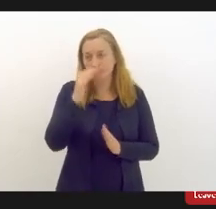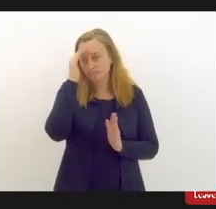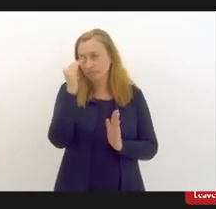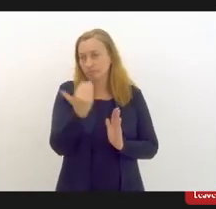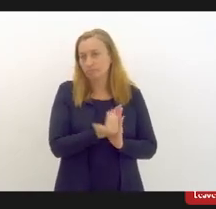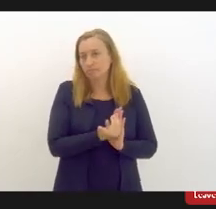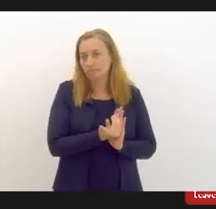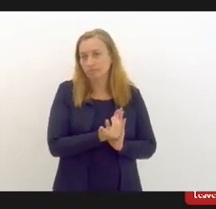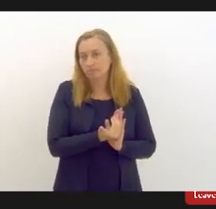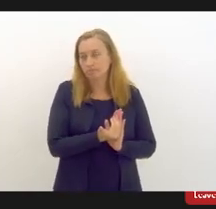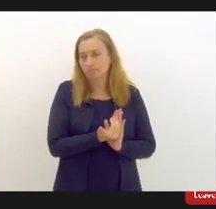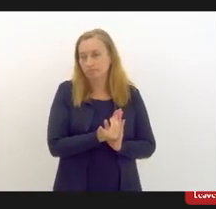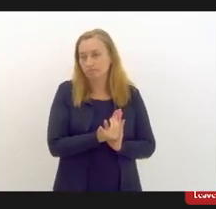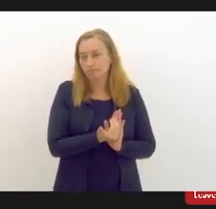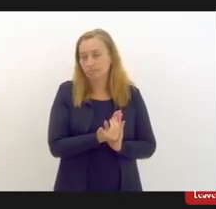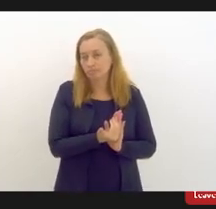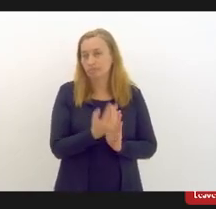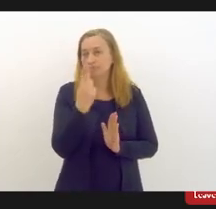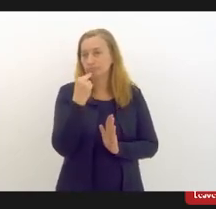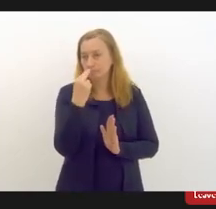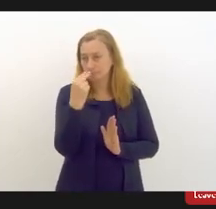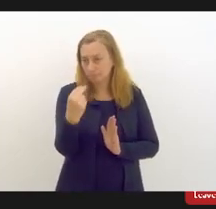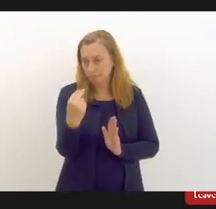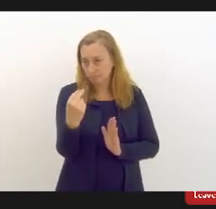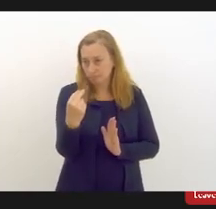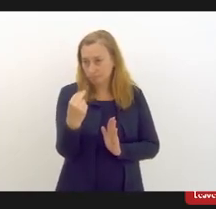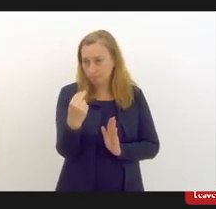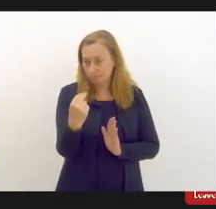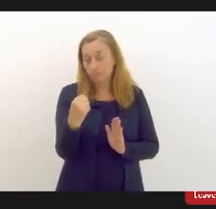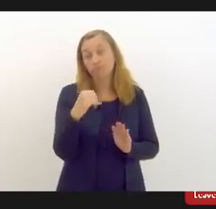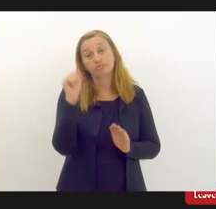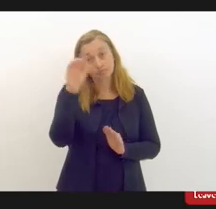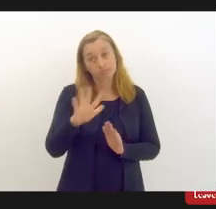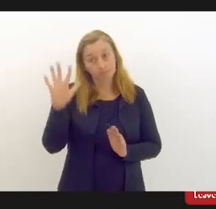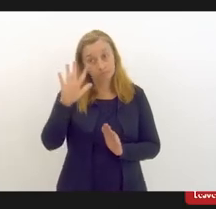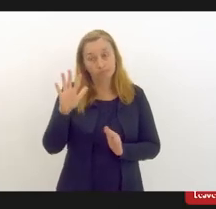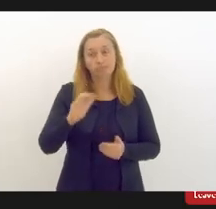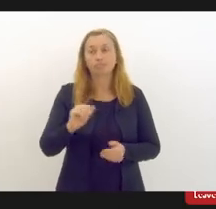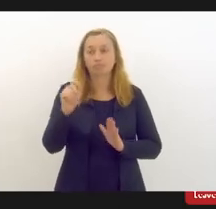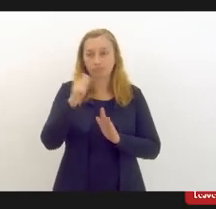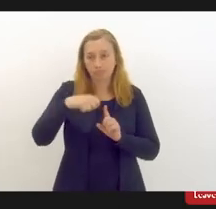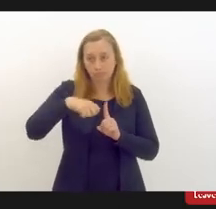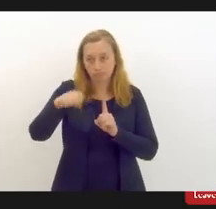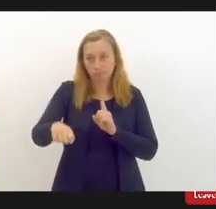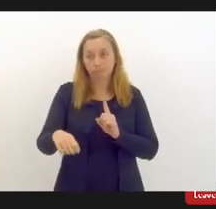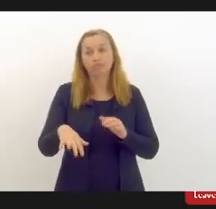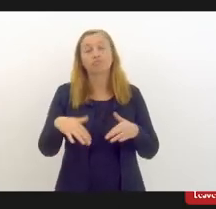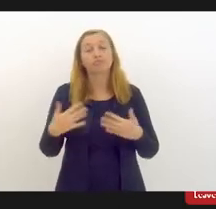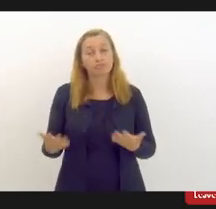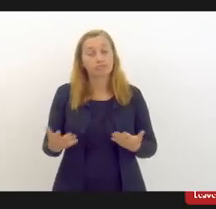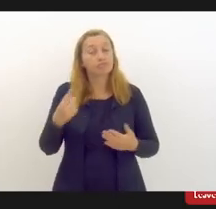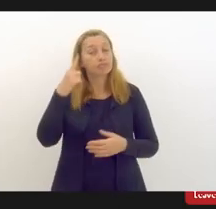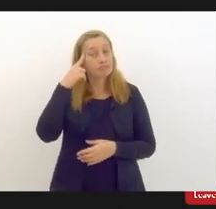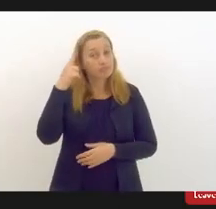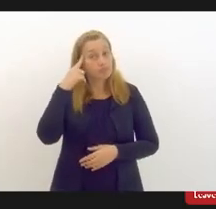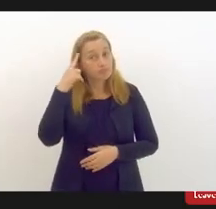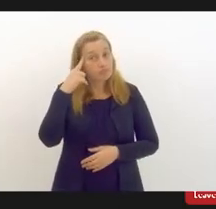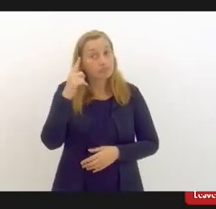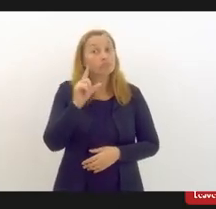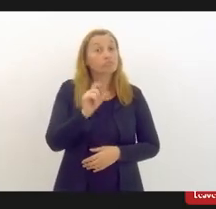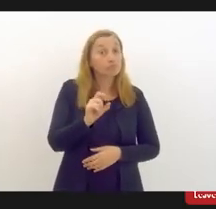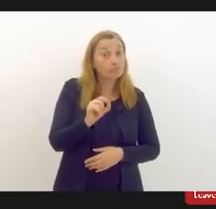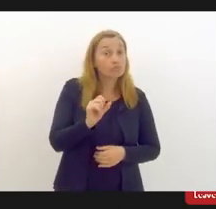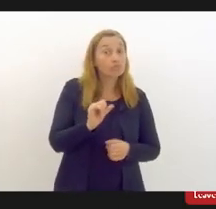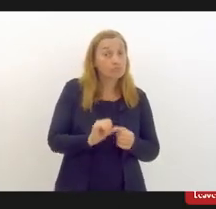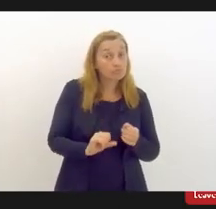obedecendo o nutricional do todo, né? Do mês. E aí a gente tem que pensar que podemos